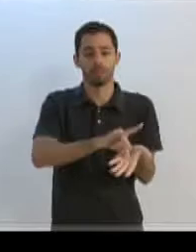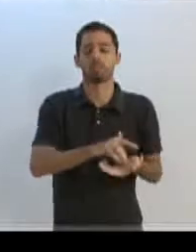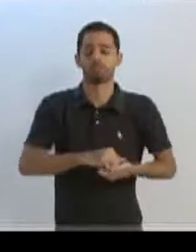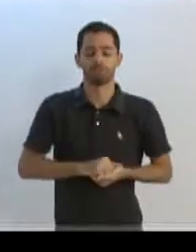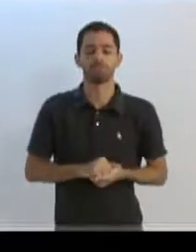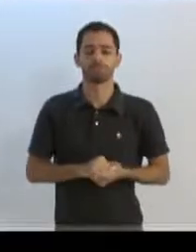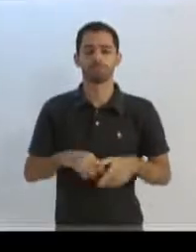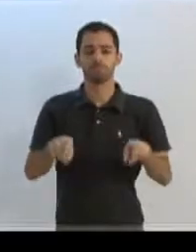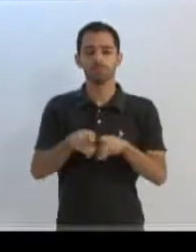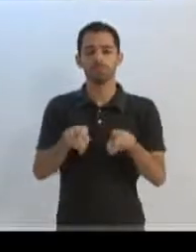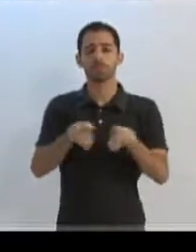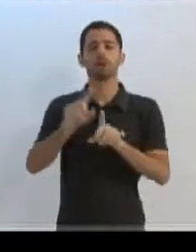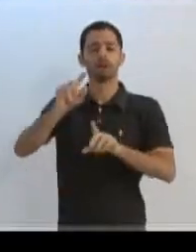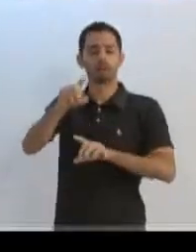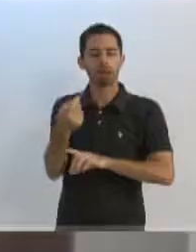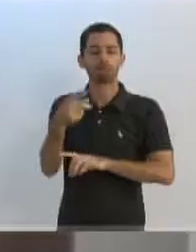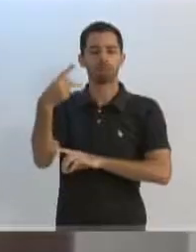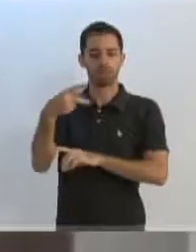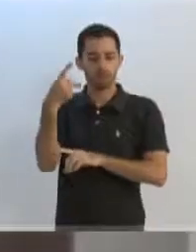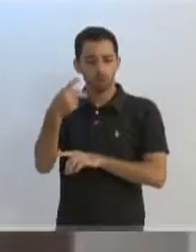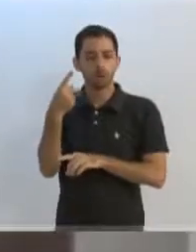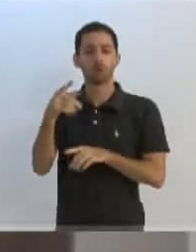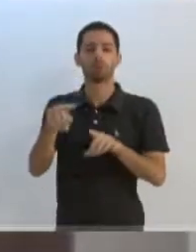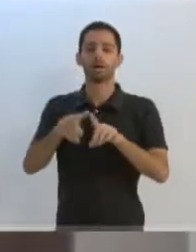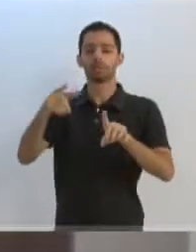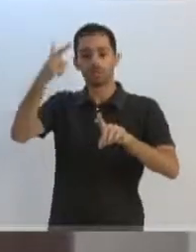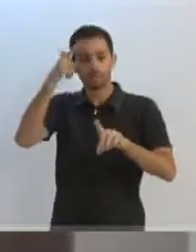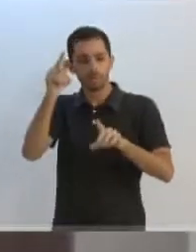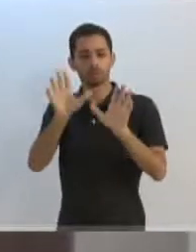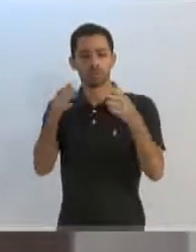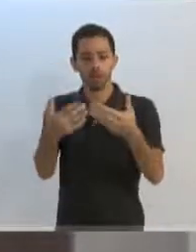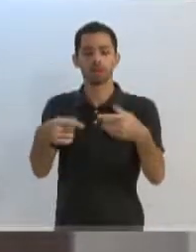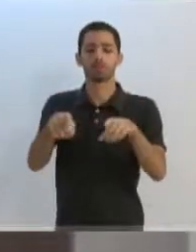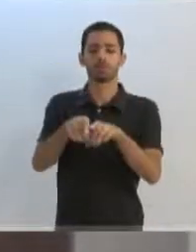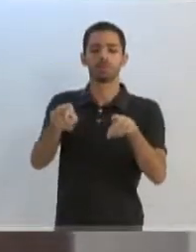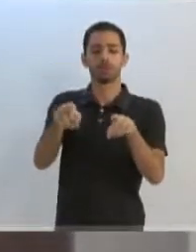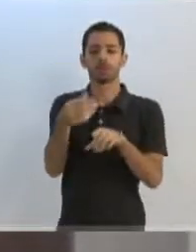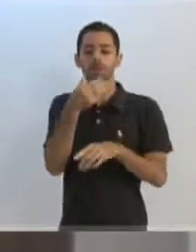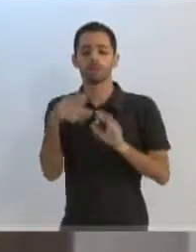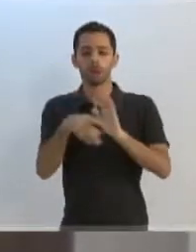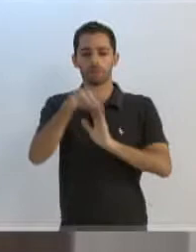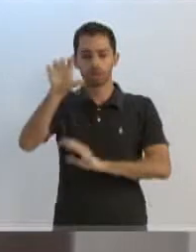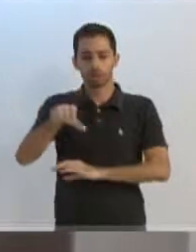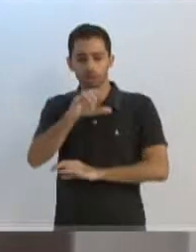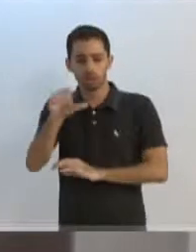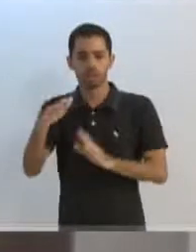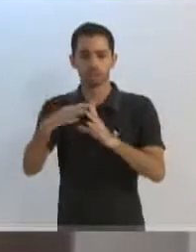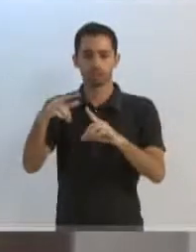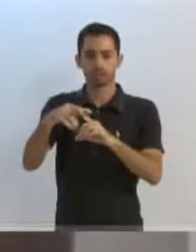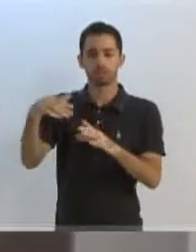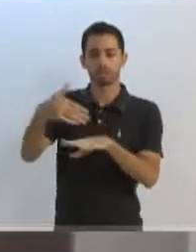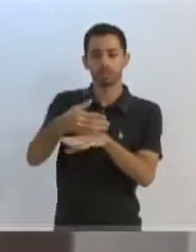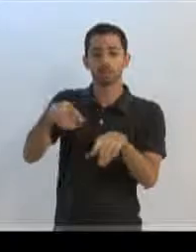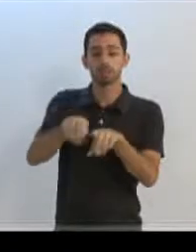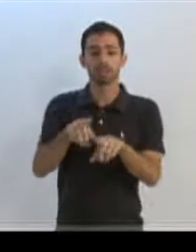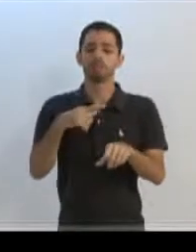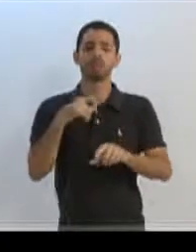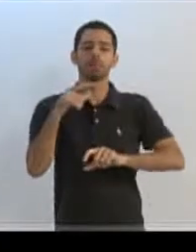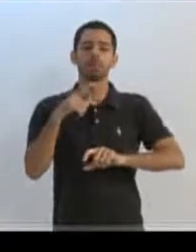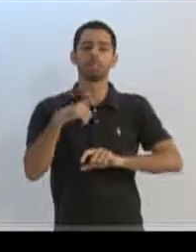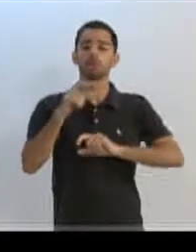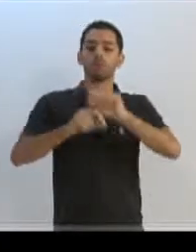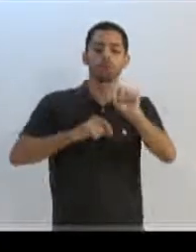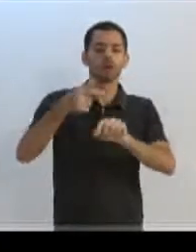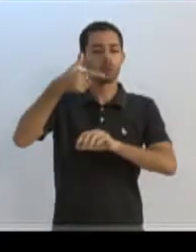salm ex vereador líder comunitário início da comunidade católica na grande velha tem algumas fotos da linha onde fizemos ontem à